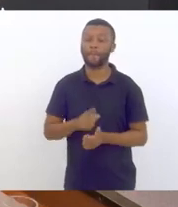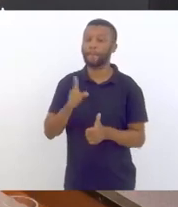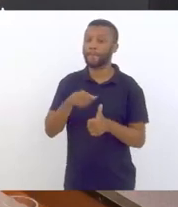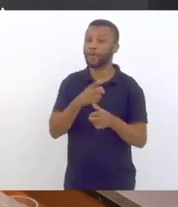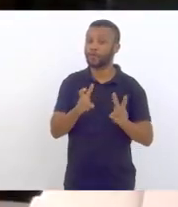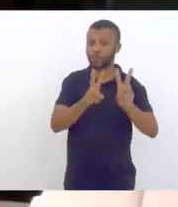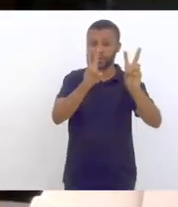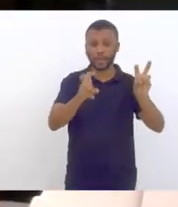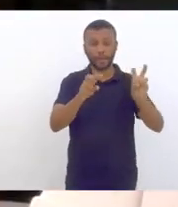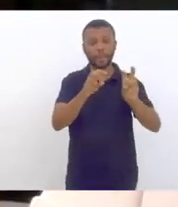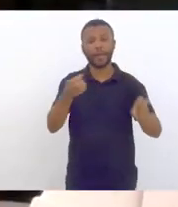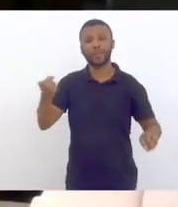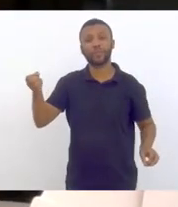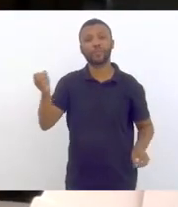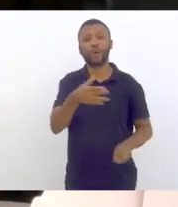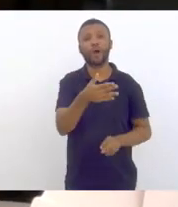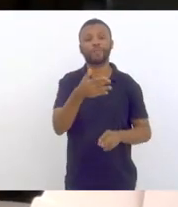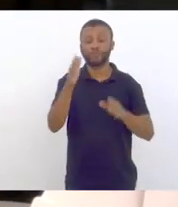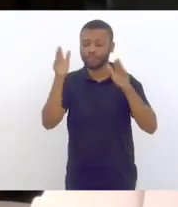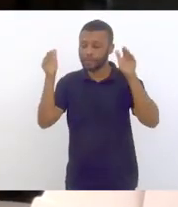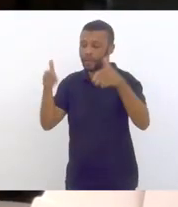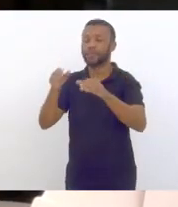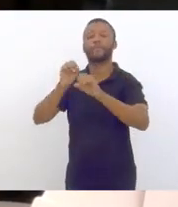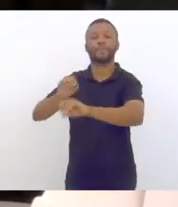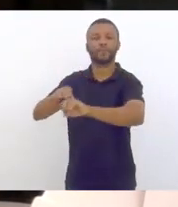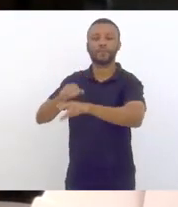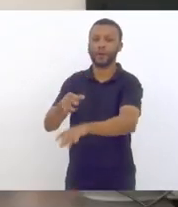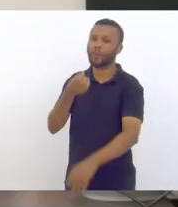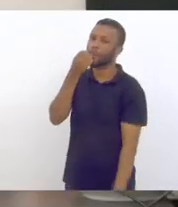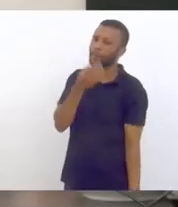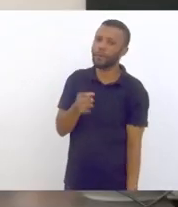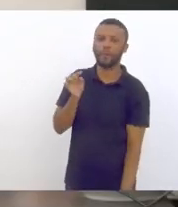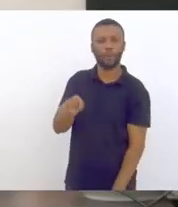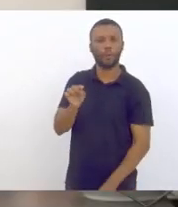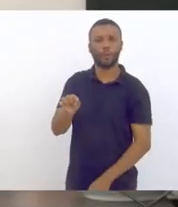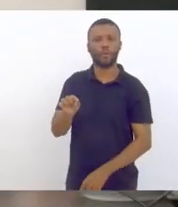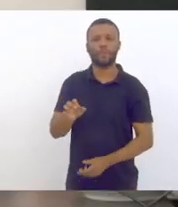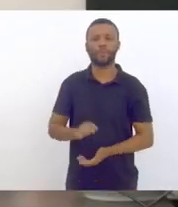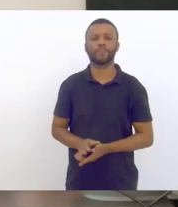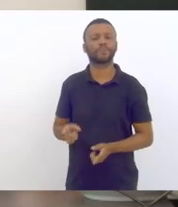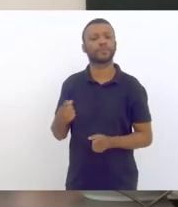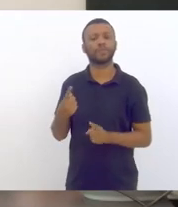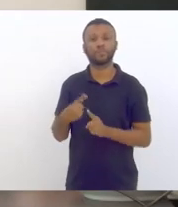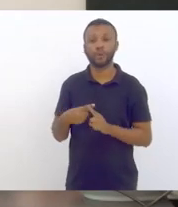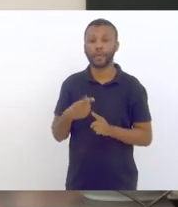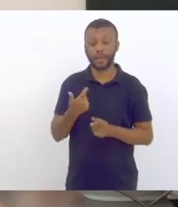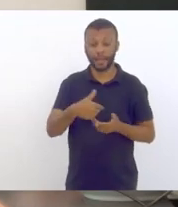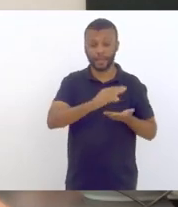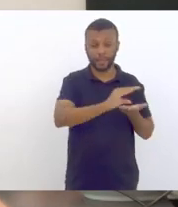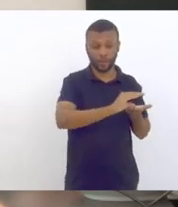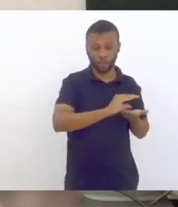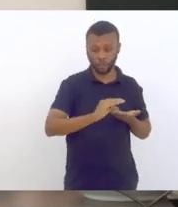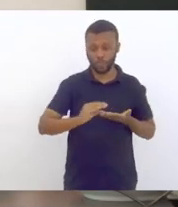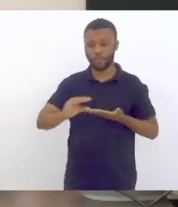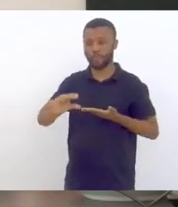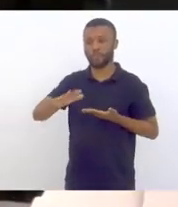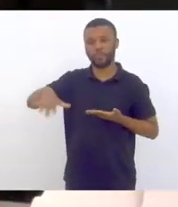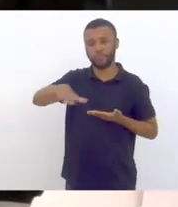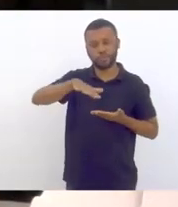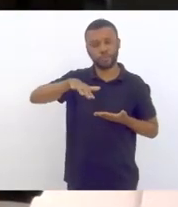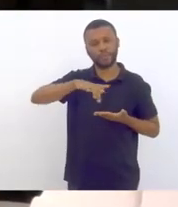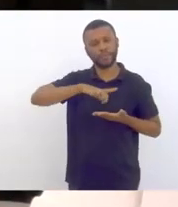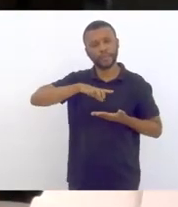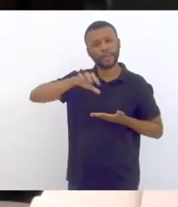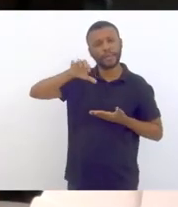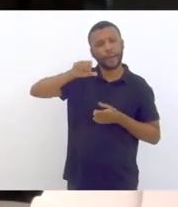é uma novidade boa para educação Chico é uma novidade boa para educação a entrada desses recursos novos oriundos